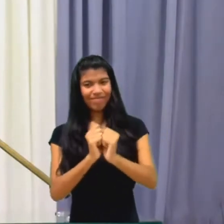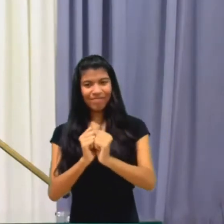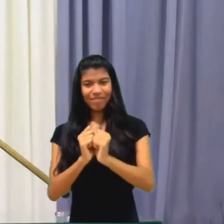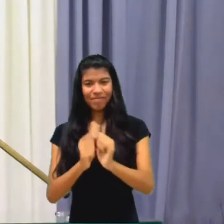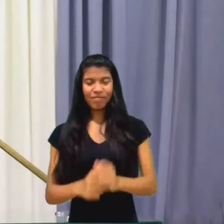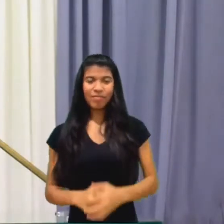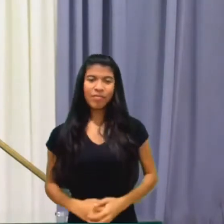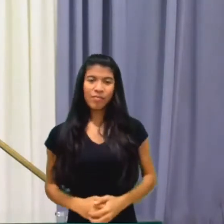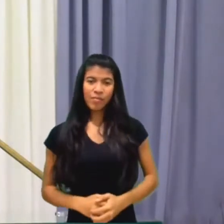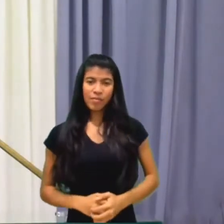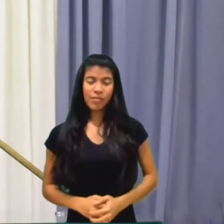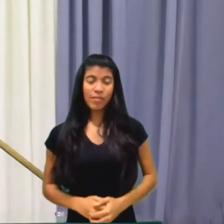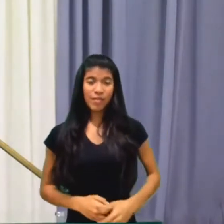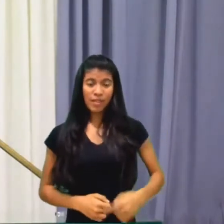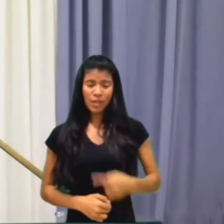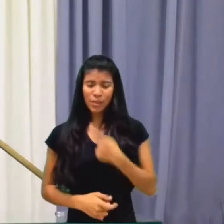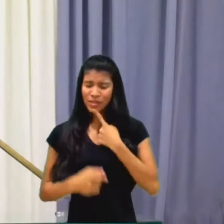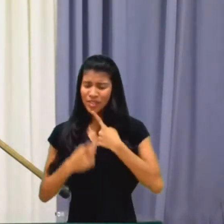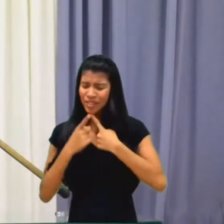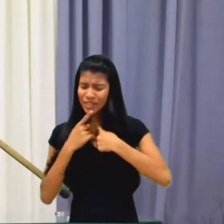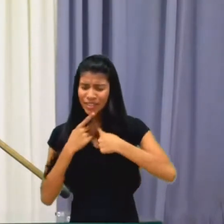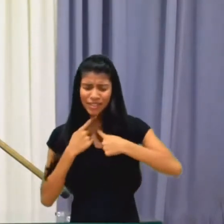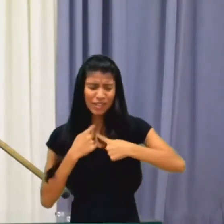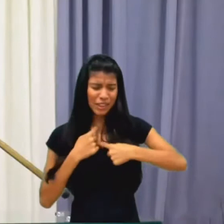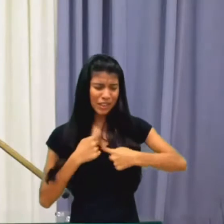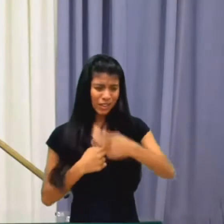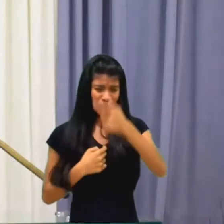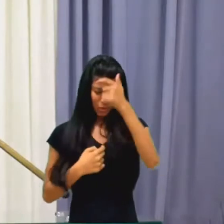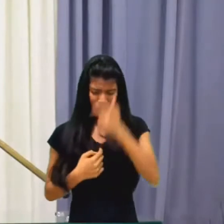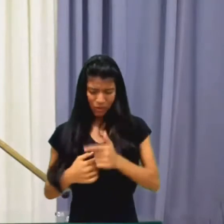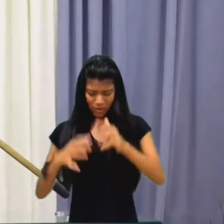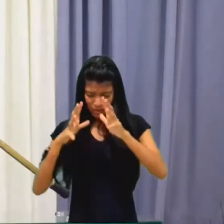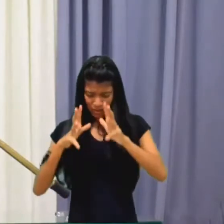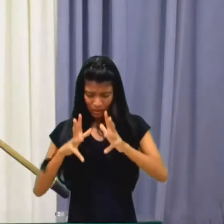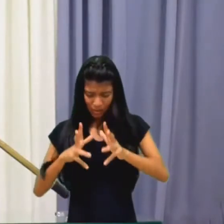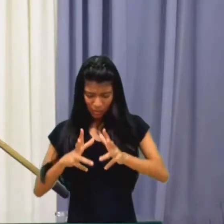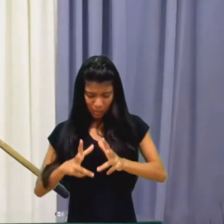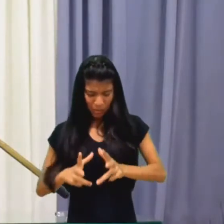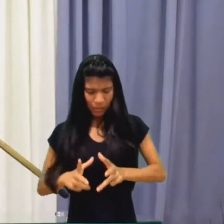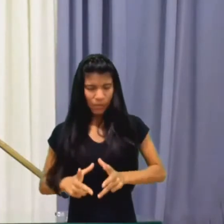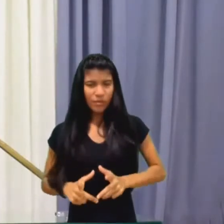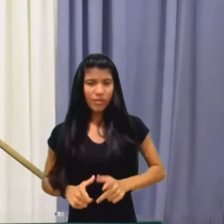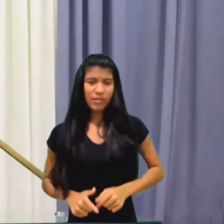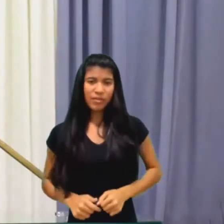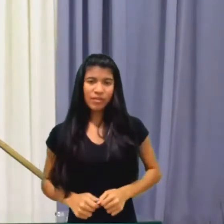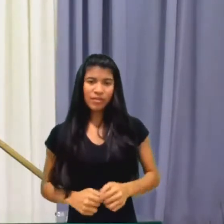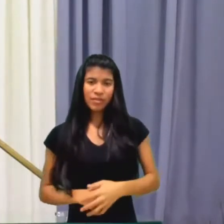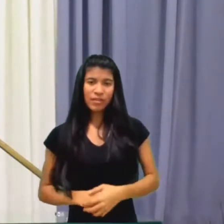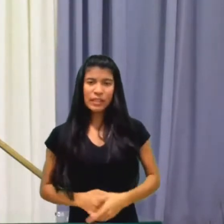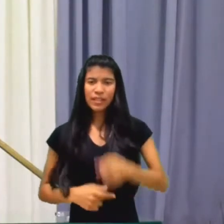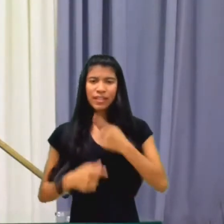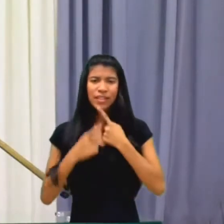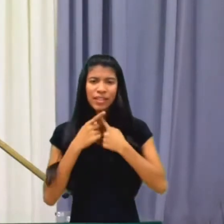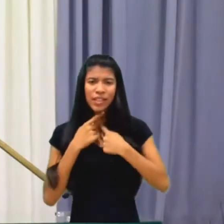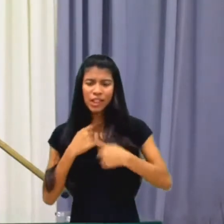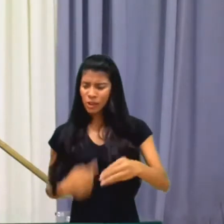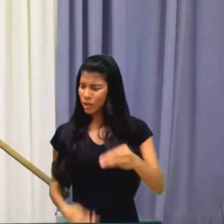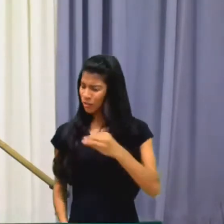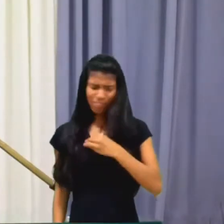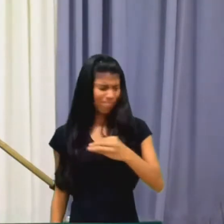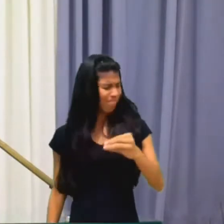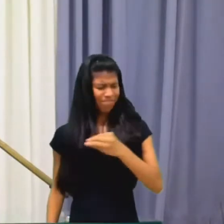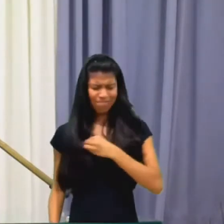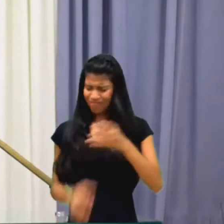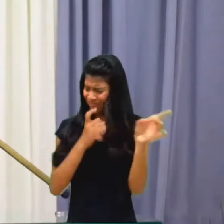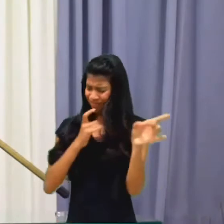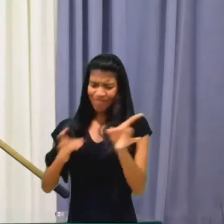com que eu deseje ser mais santo, faz que eu deseje não pecar contra Ele, faz que eu